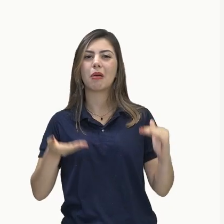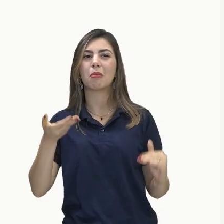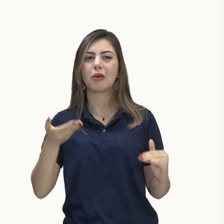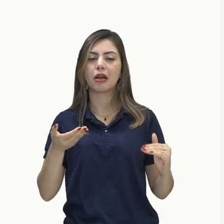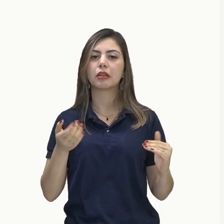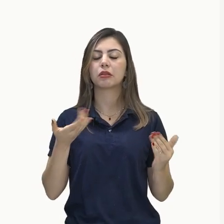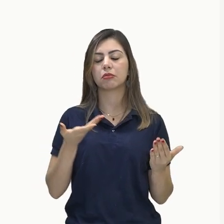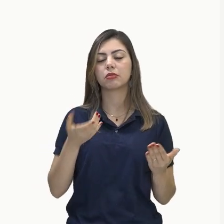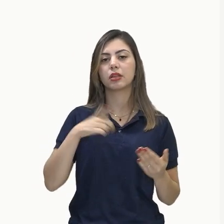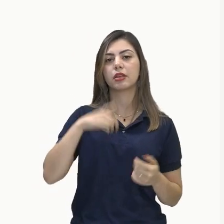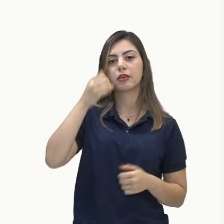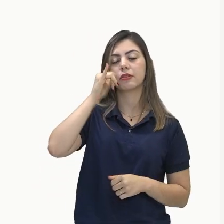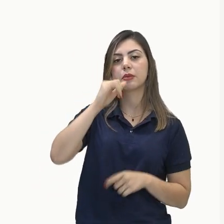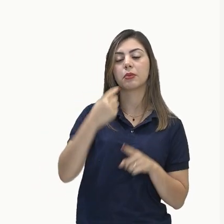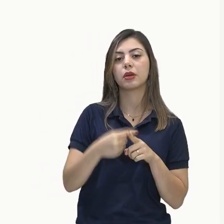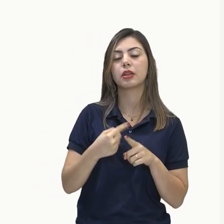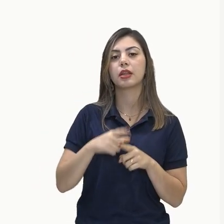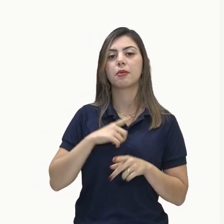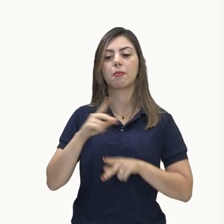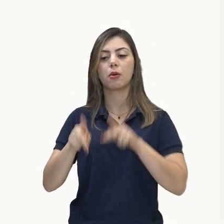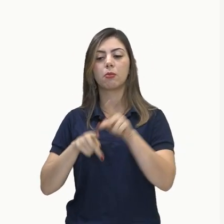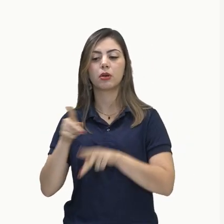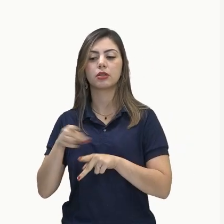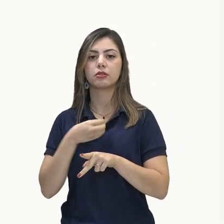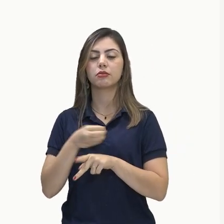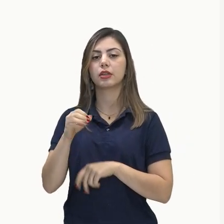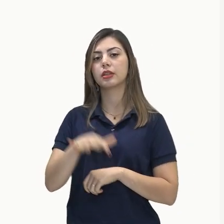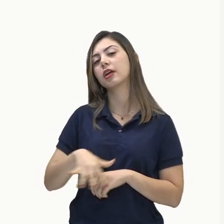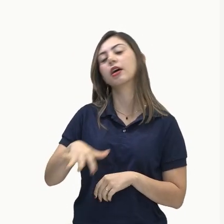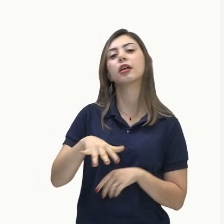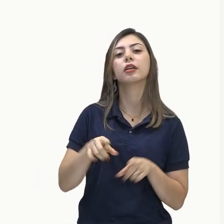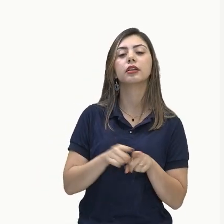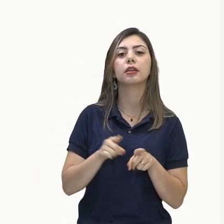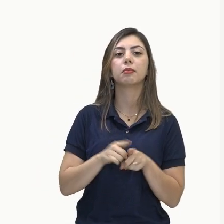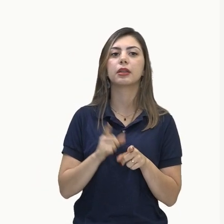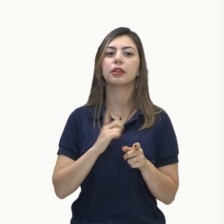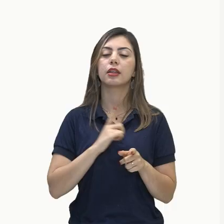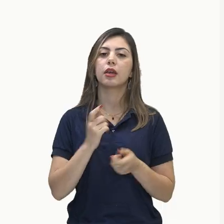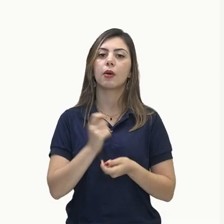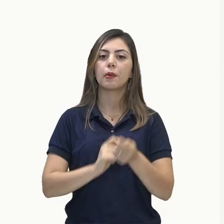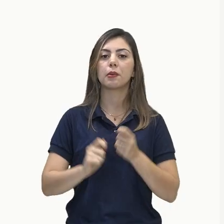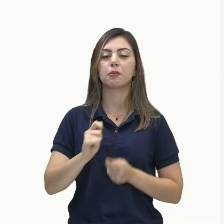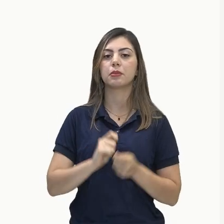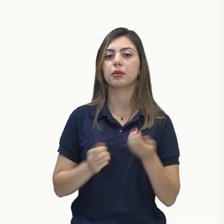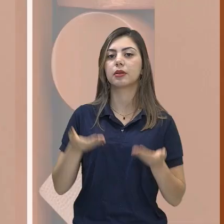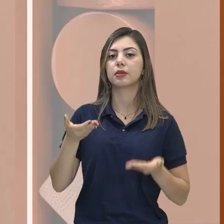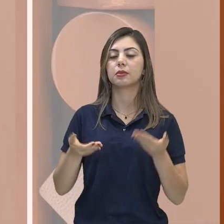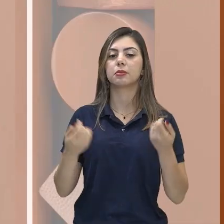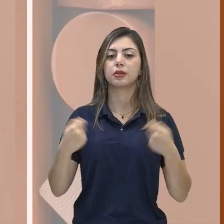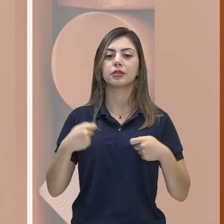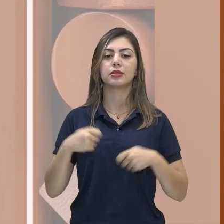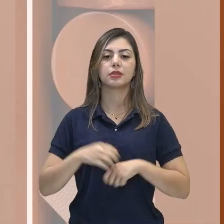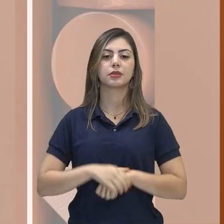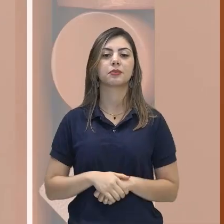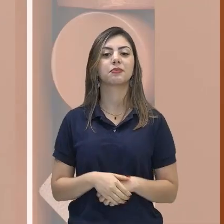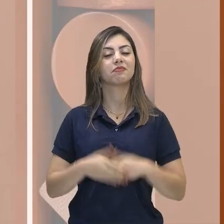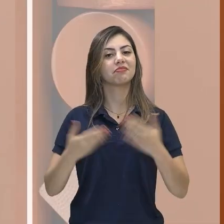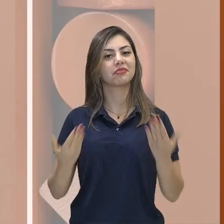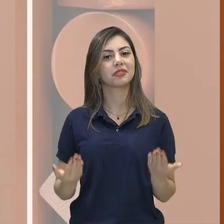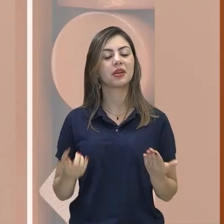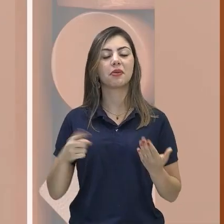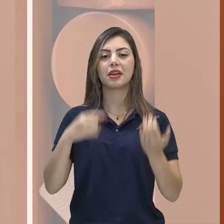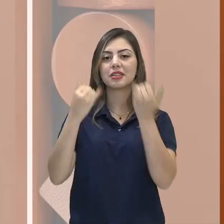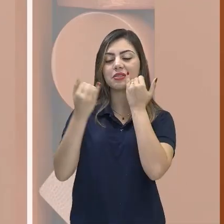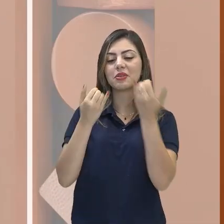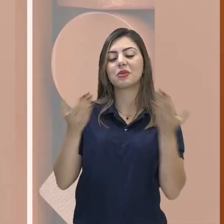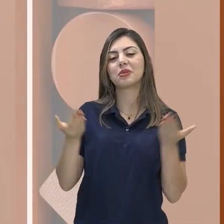lá, quanto então o desenvolvimento de alguma atividade econômica. Esses, então, foram os nossos